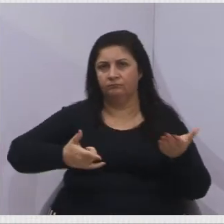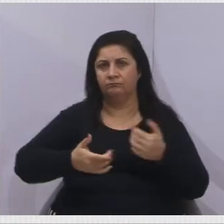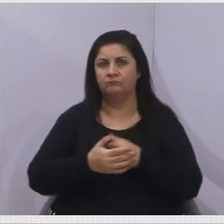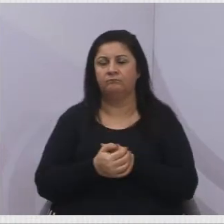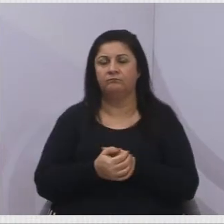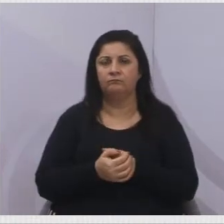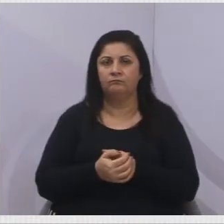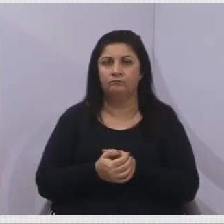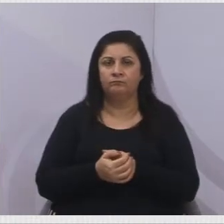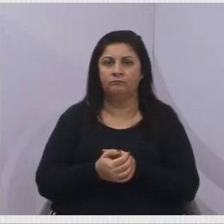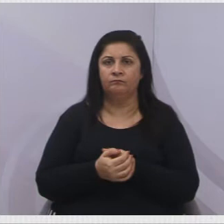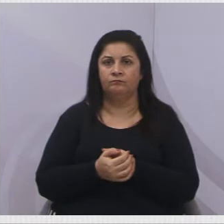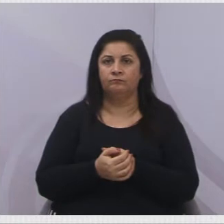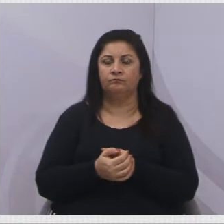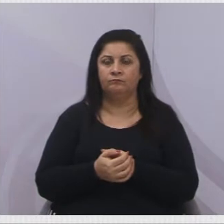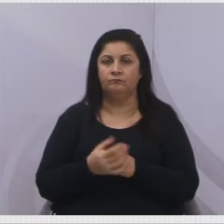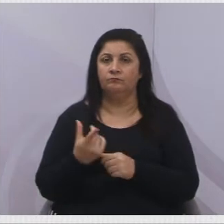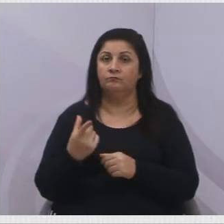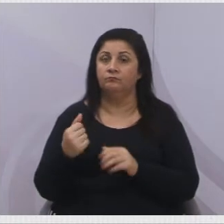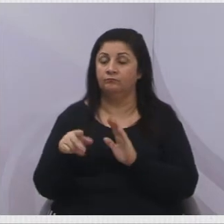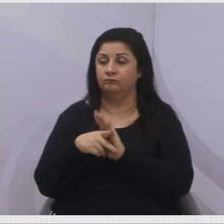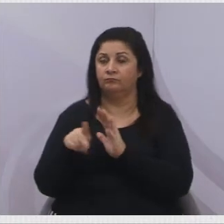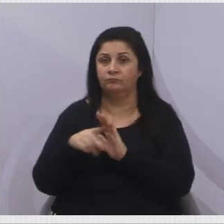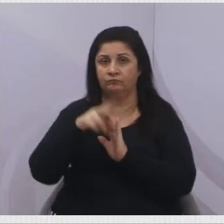de recurso próprio, R$